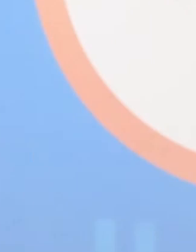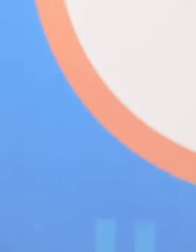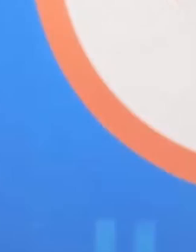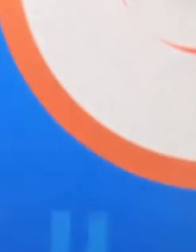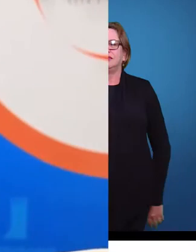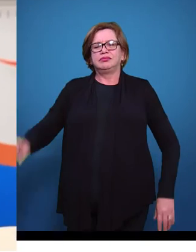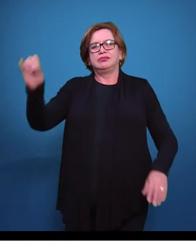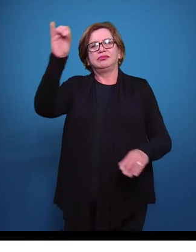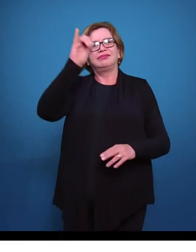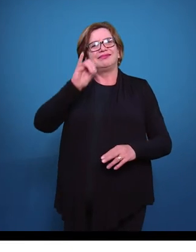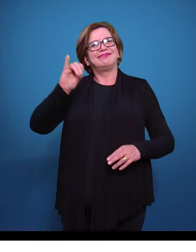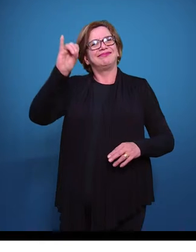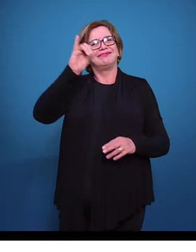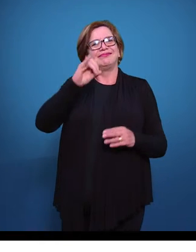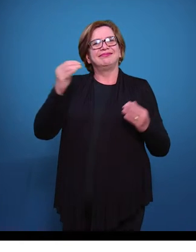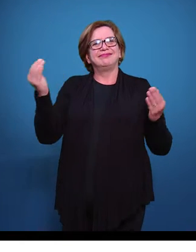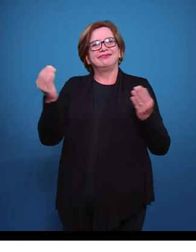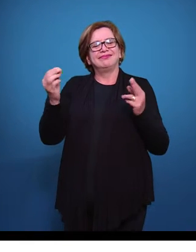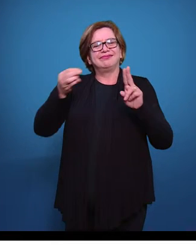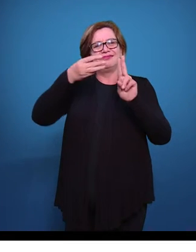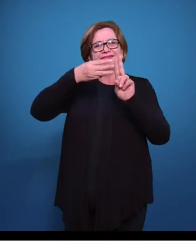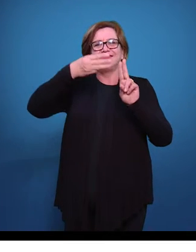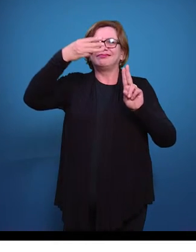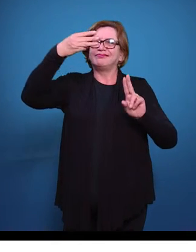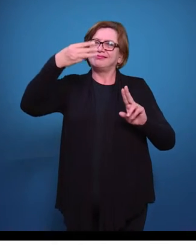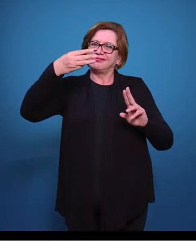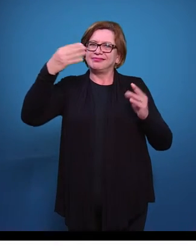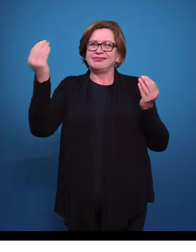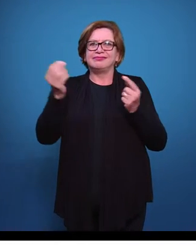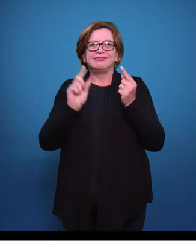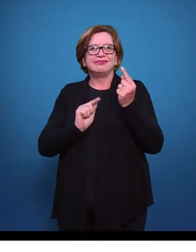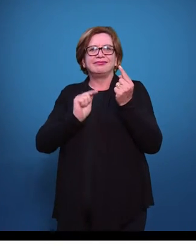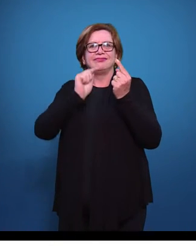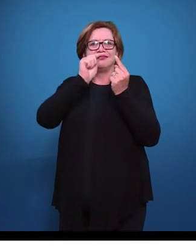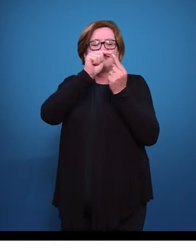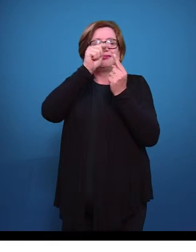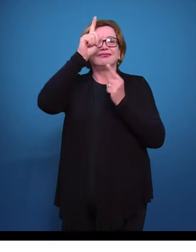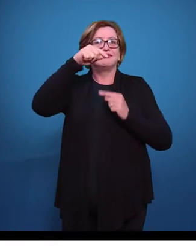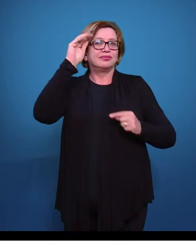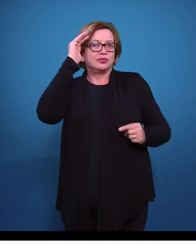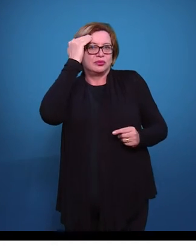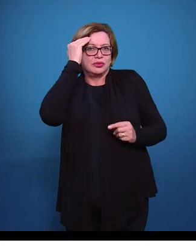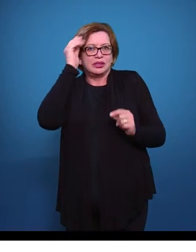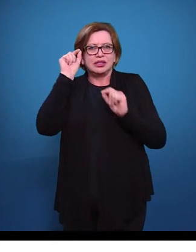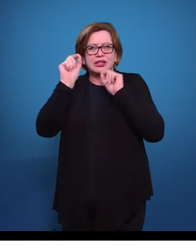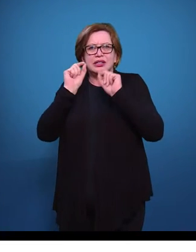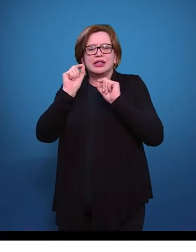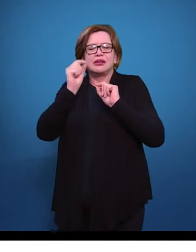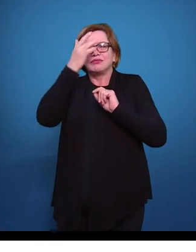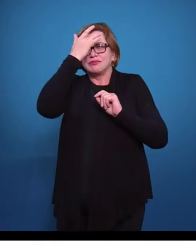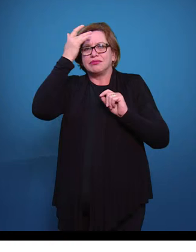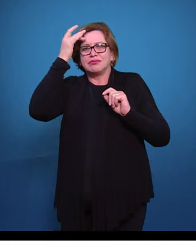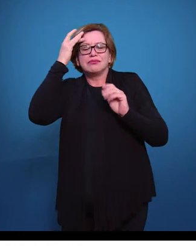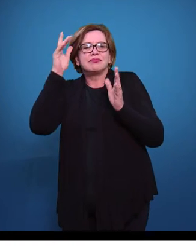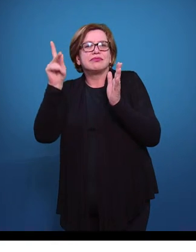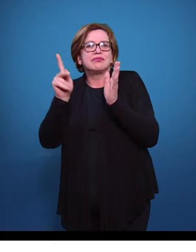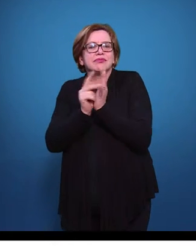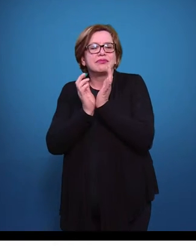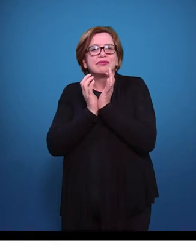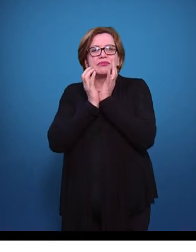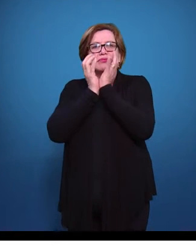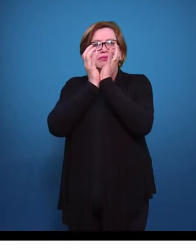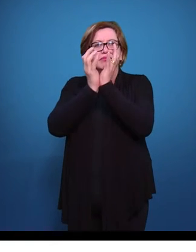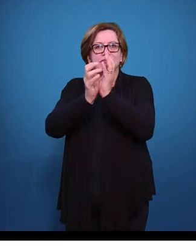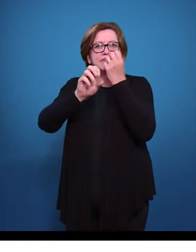olá alunos nessa terceira unidade o nosso objetivo é compreender sobre o sujeito que fazem parte do processo